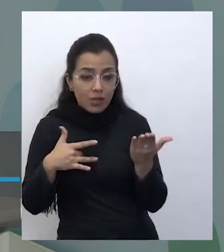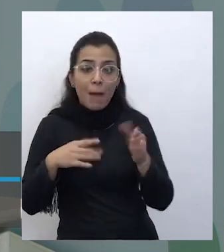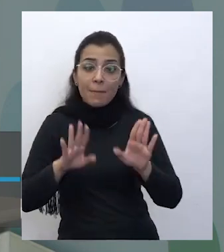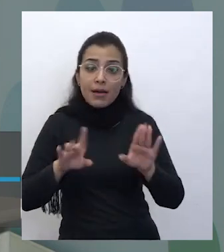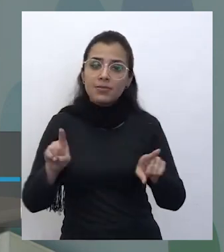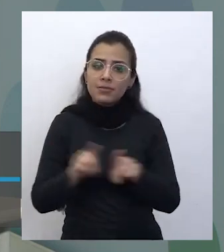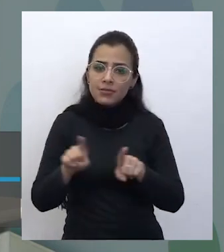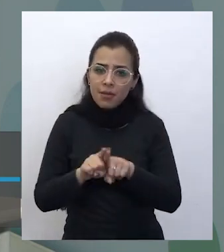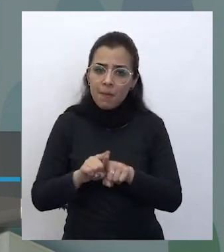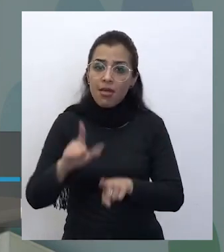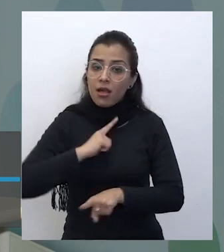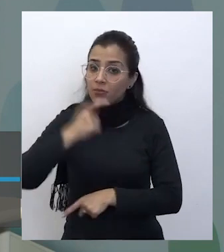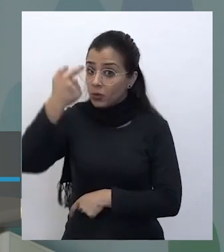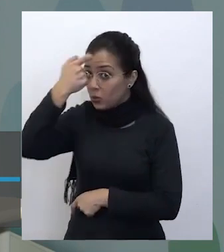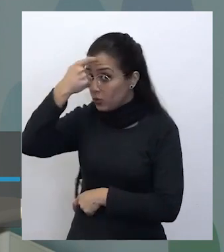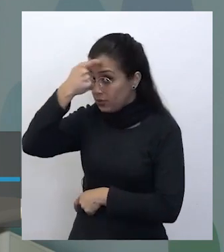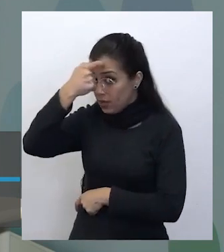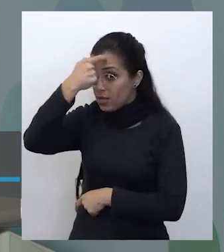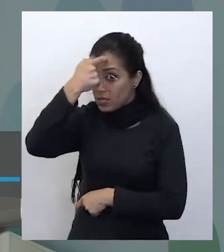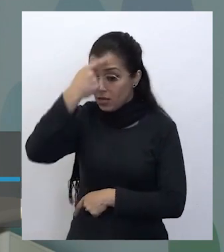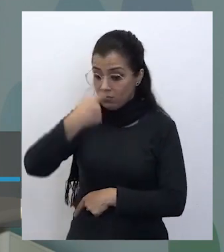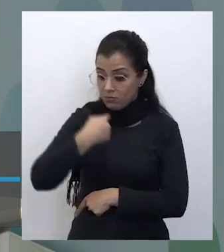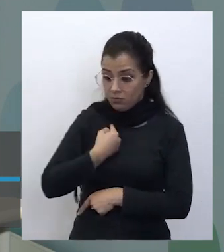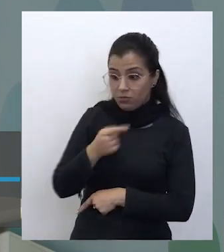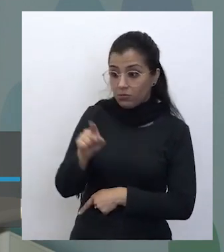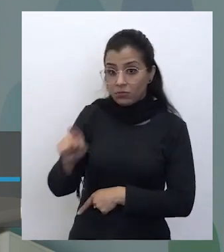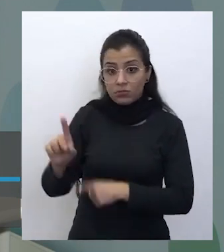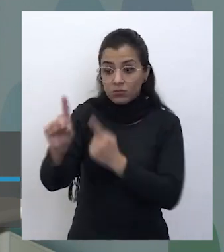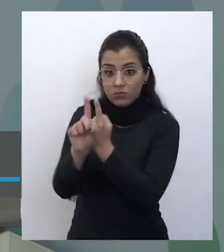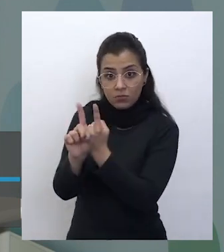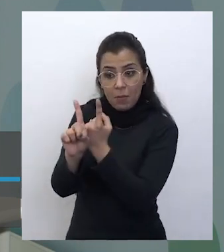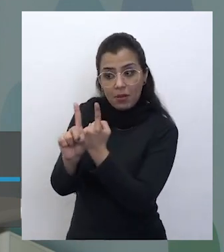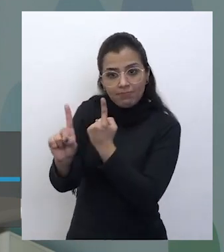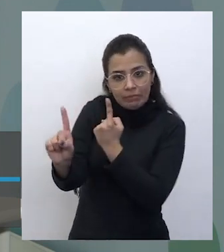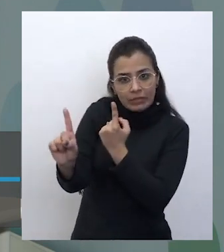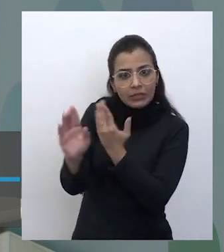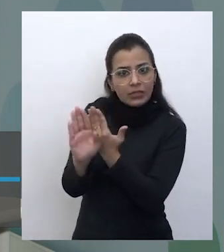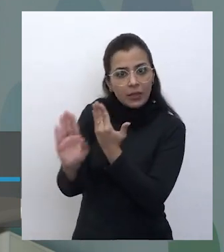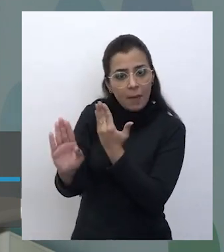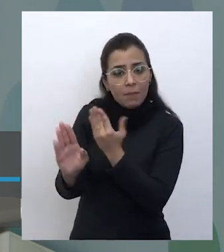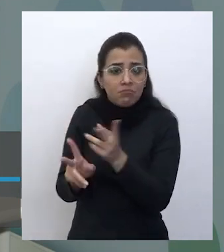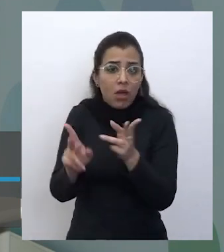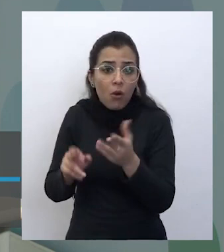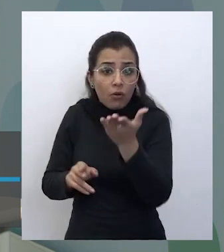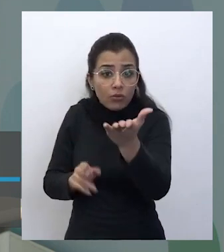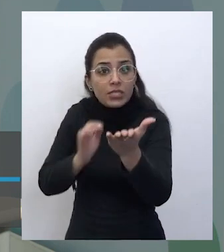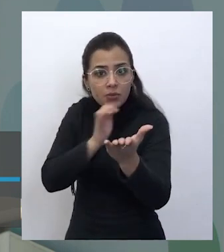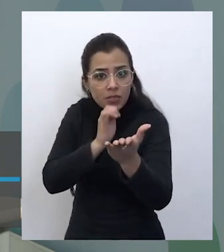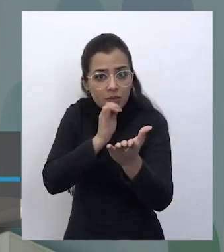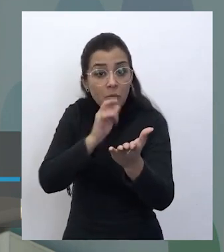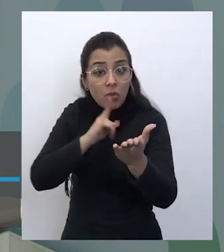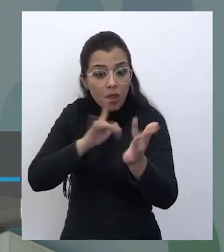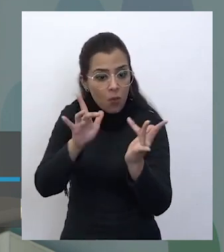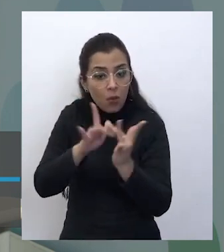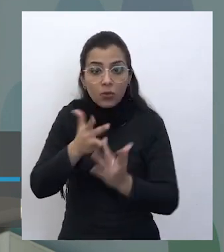temos que ter a consciência que estamos próximos e devemos ajudar uns aos outros. Como, por exemplo, você entrar em contato com o seu